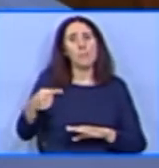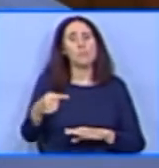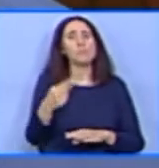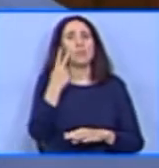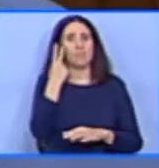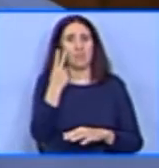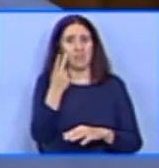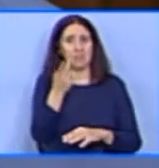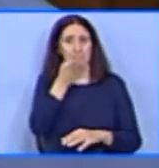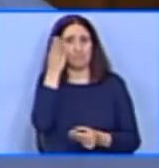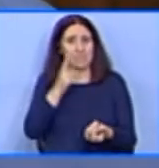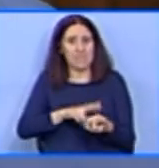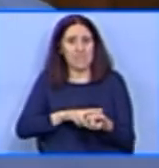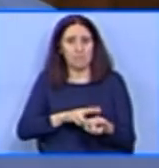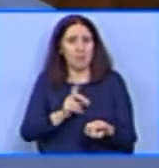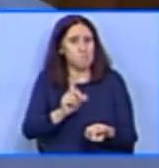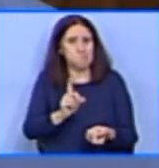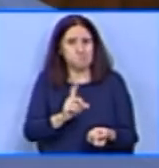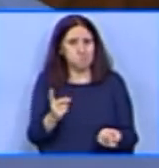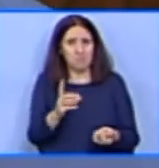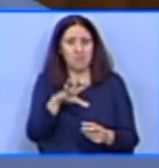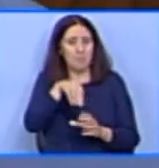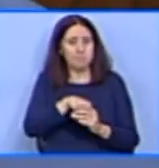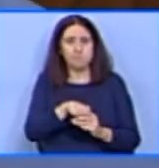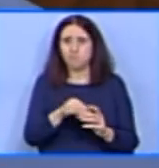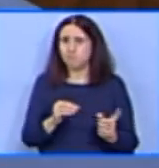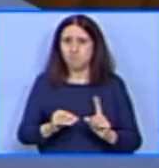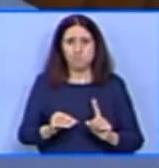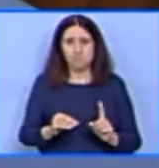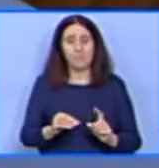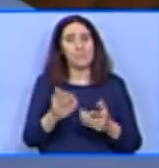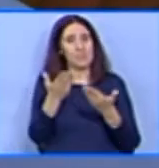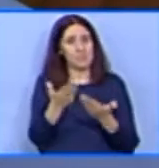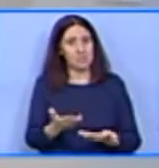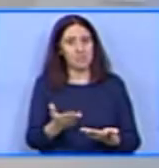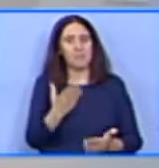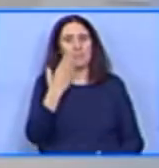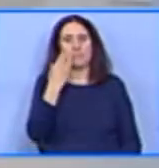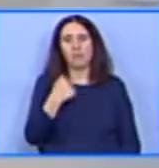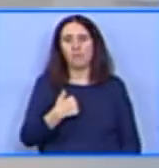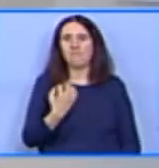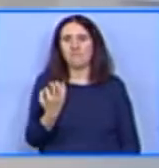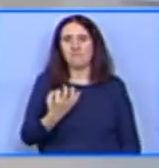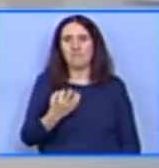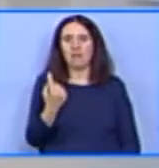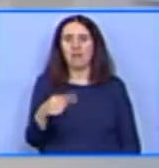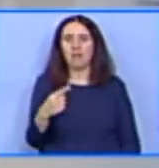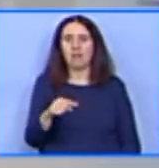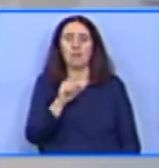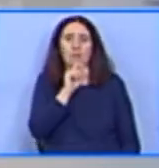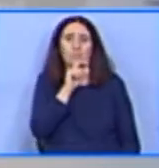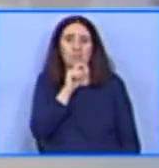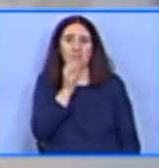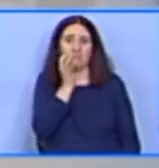vida não é possível contemplar, não é possível incluir. E assim, eu acho que, de facto, temos aqui uma